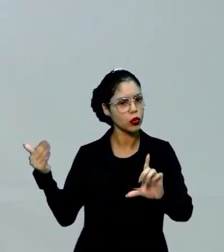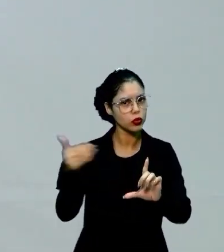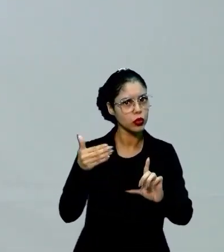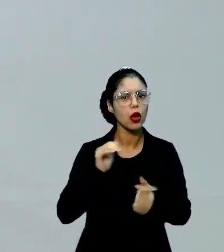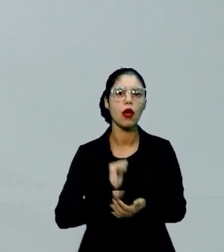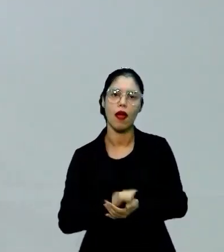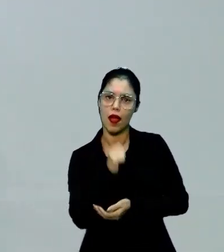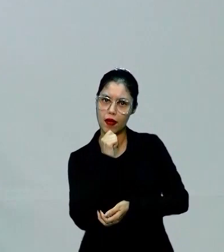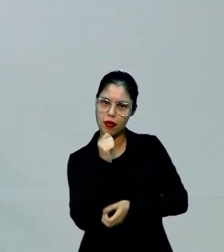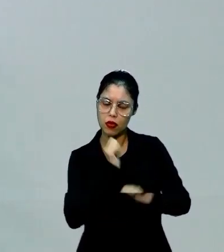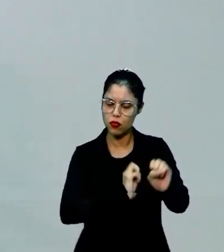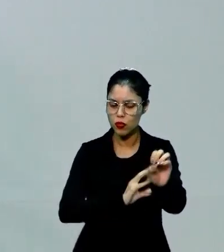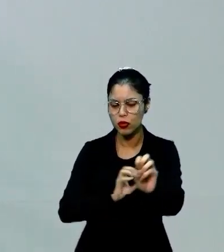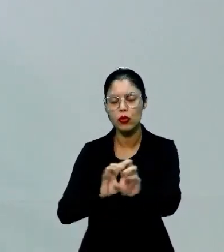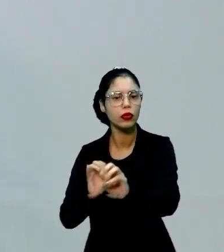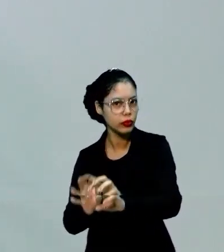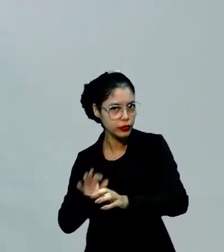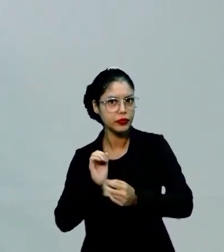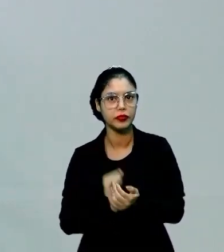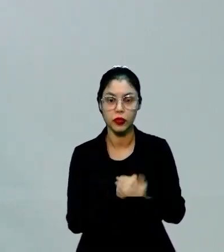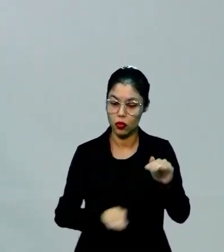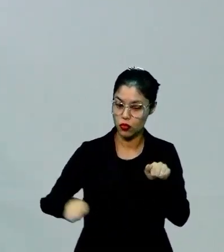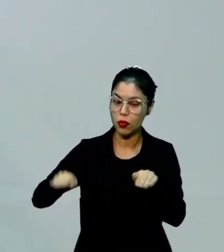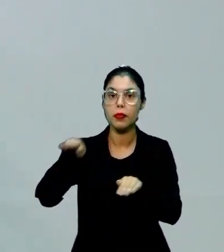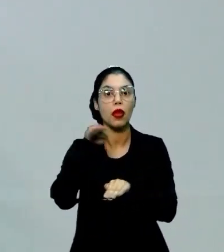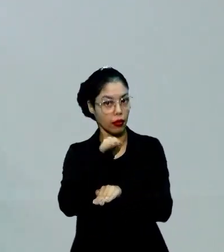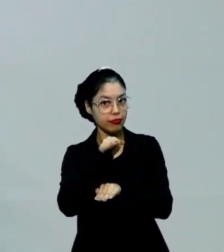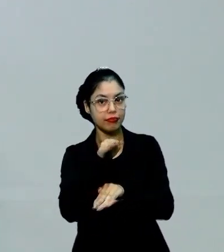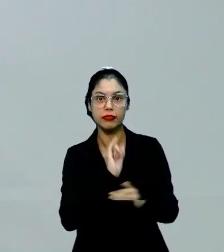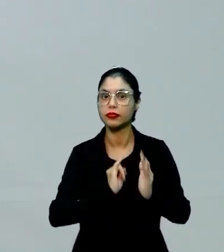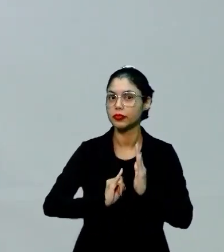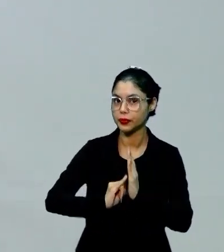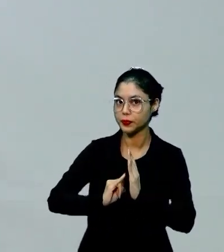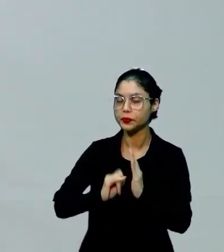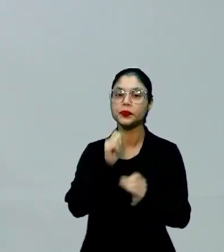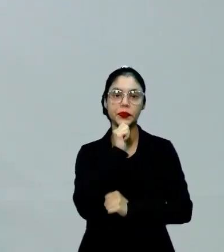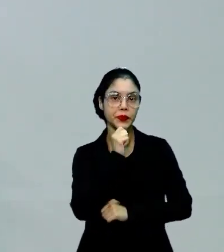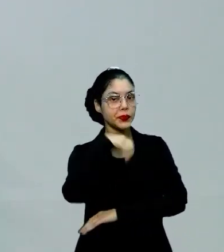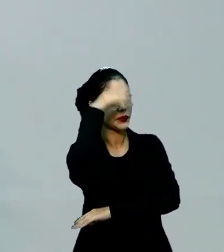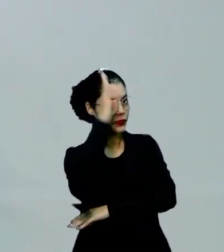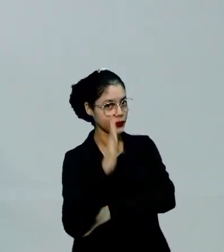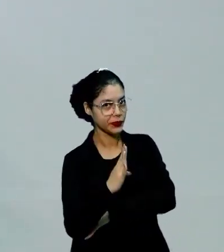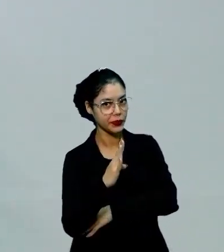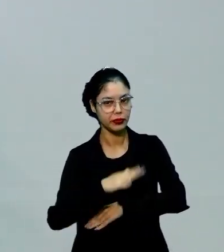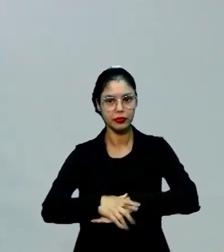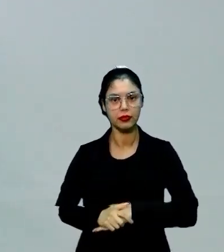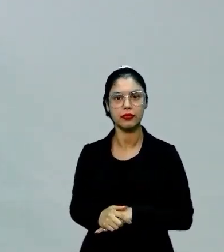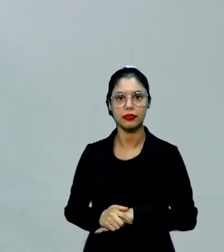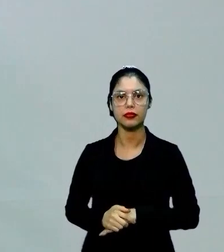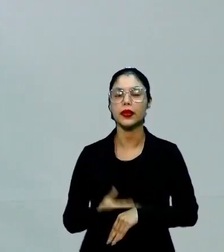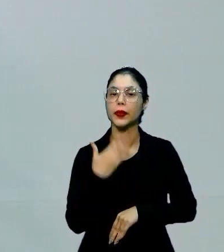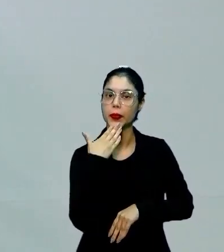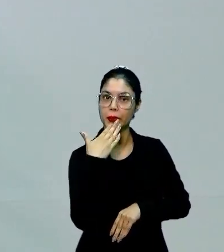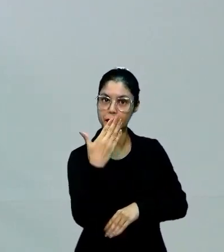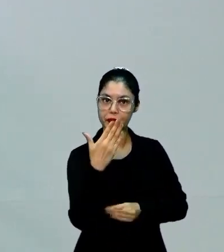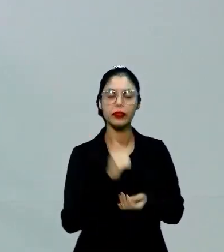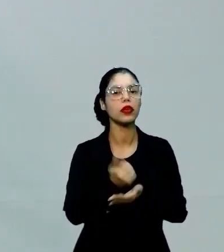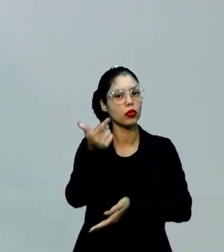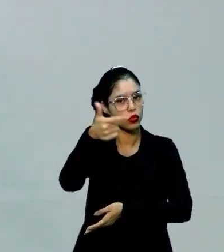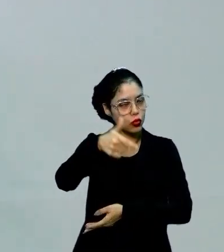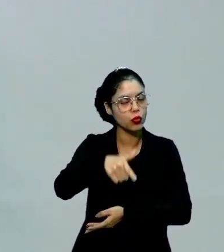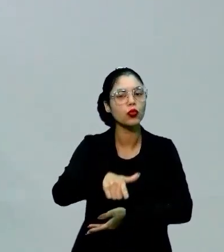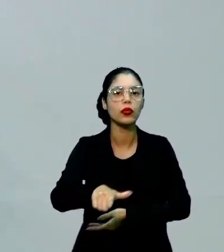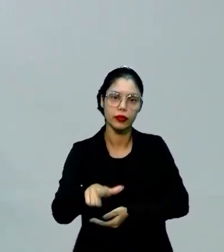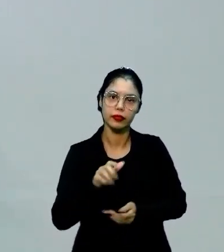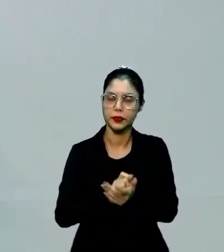acesso ao ensino superior nas instituições brasileiras. Então eu peço novamente